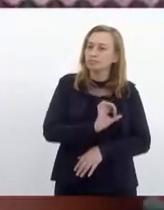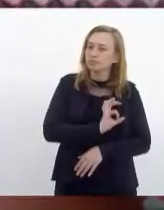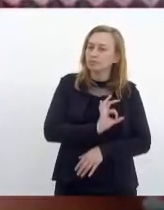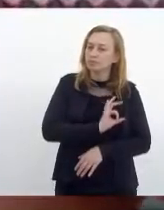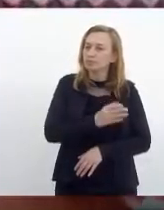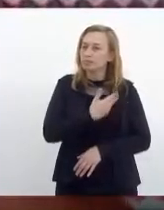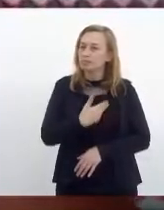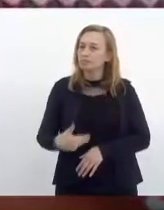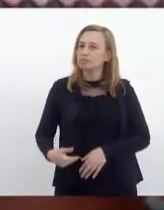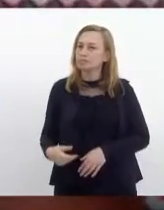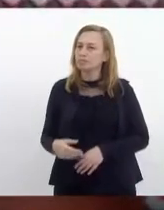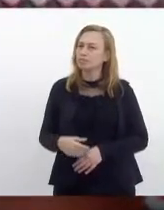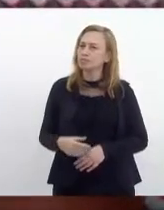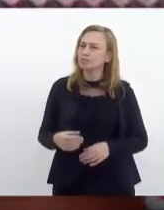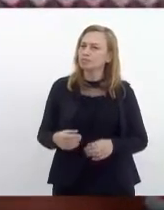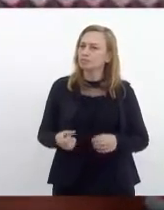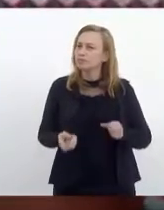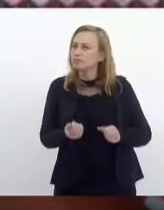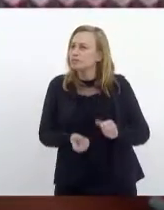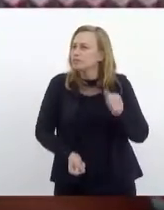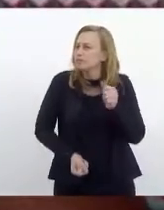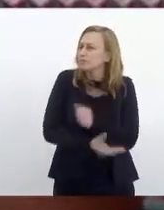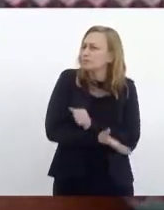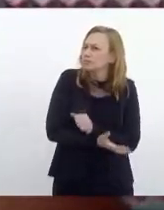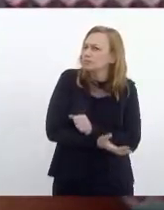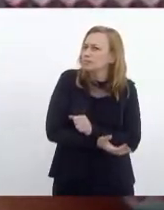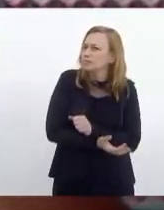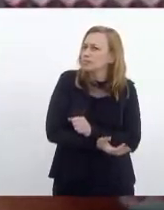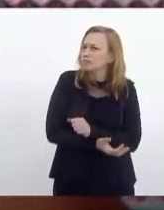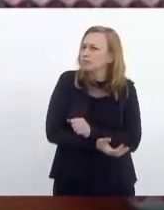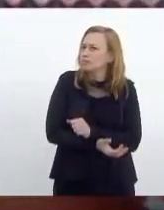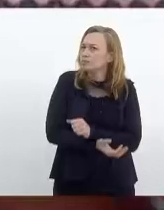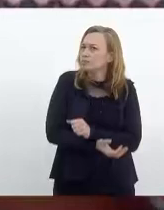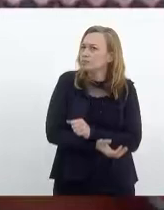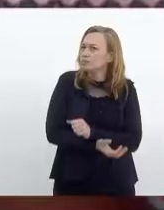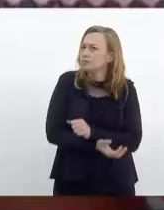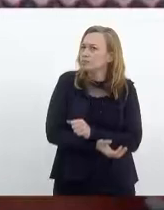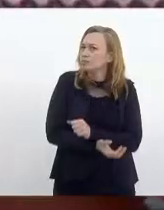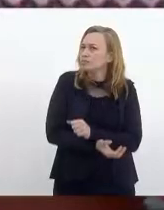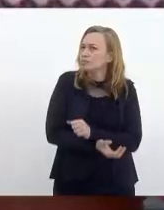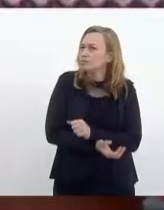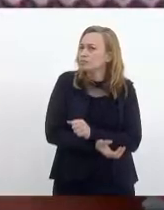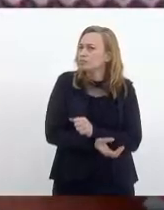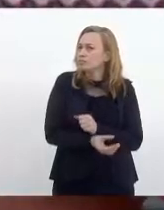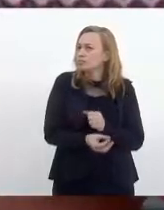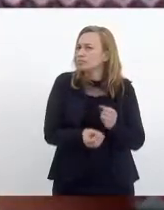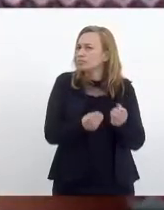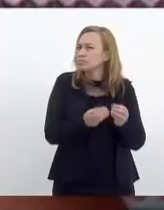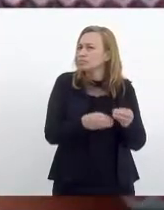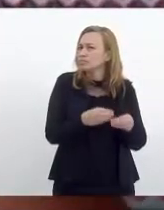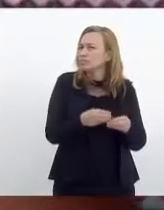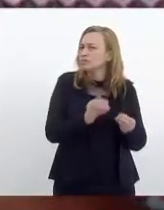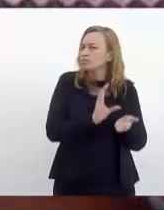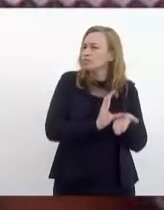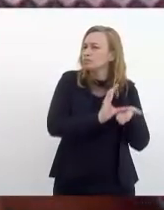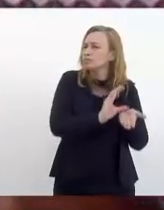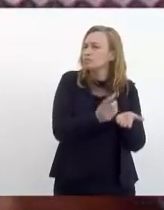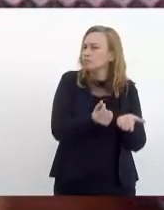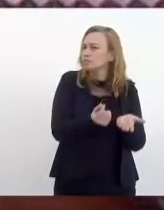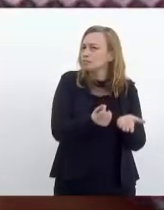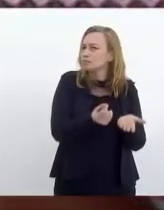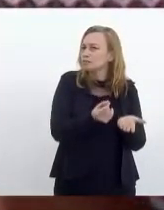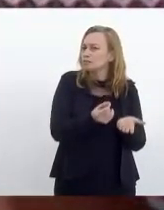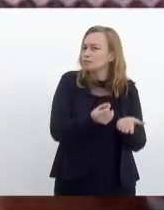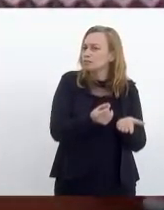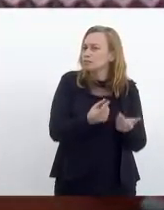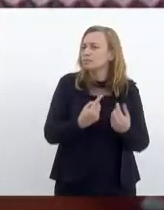cometem corrupção, atos de corrupção e improbidade envolvendo recursos e bens destinados